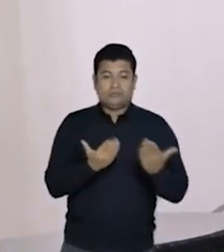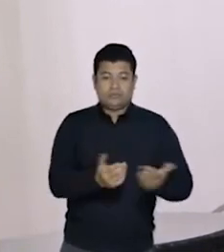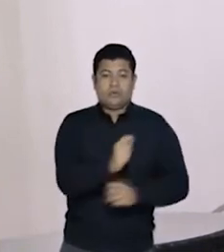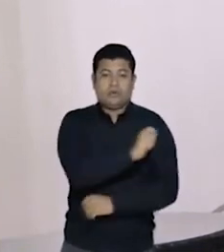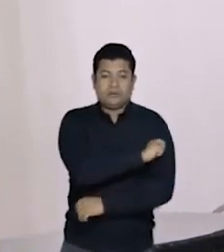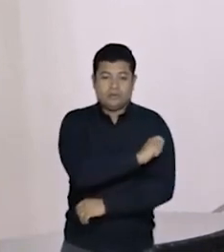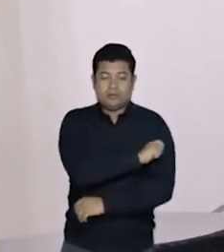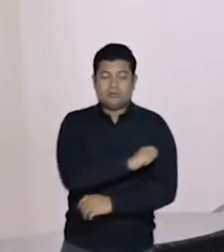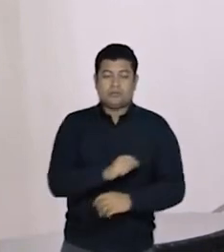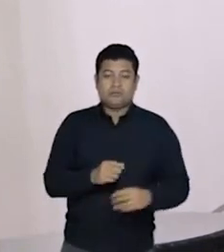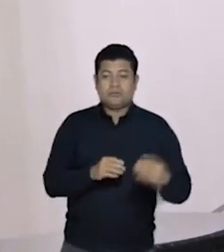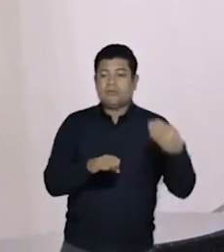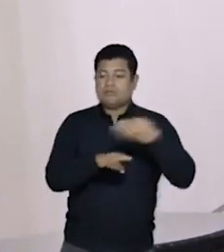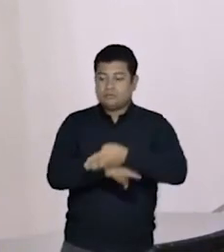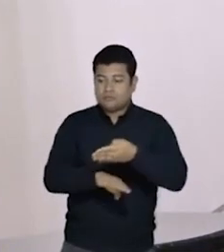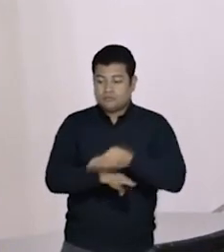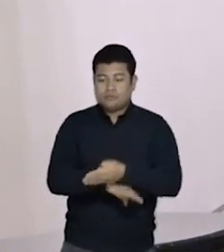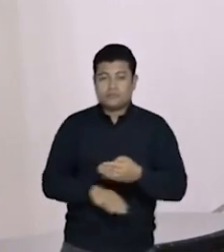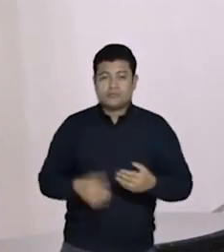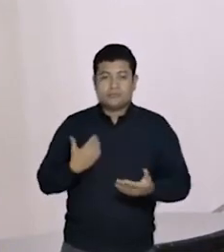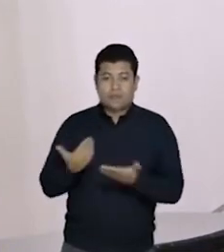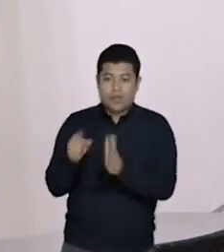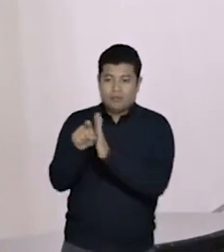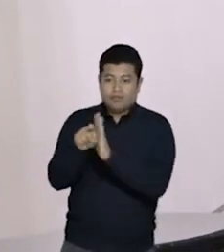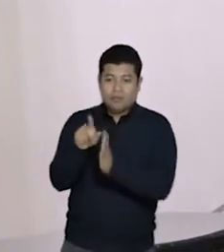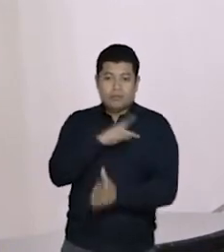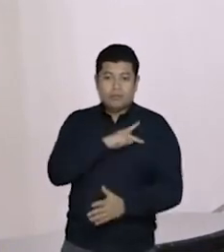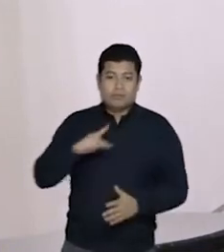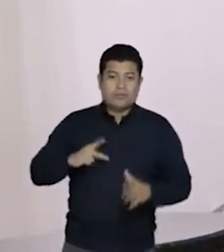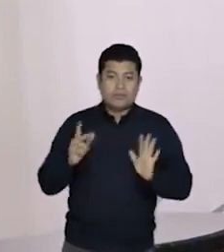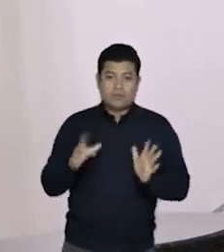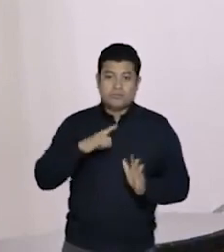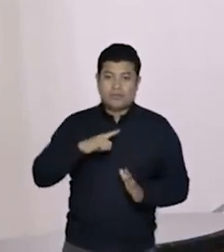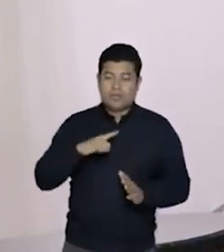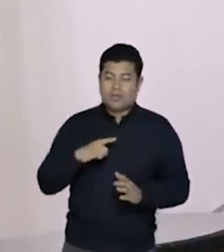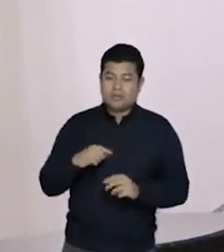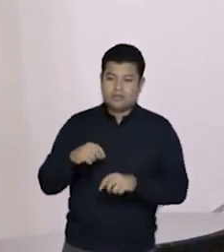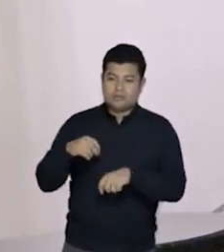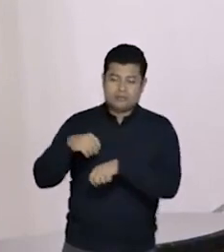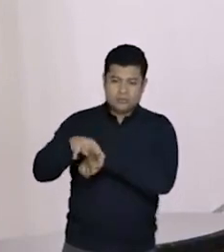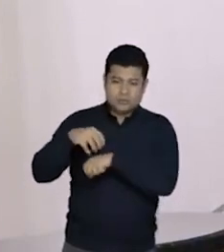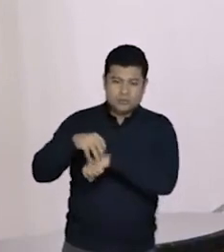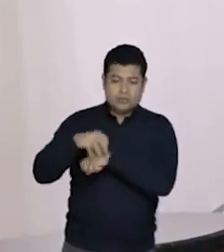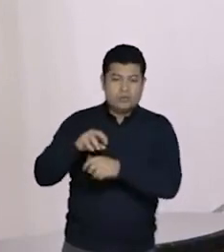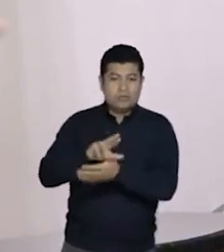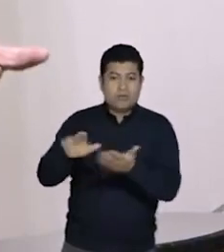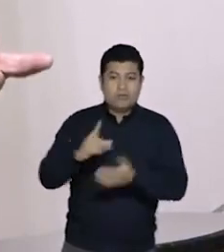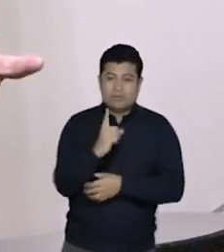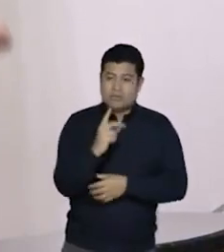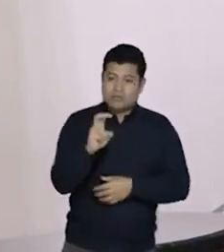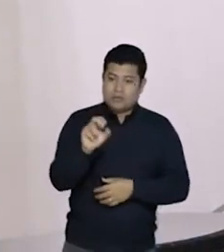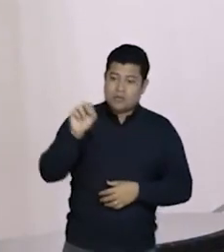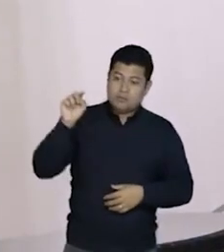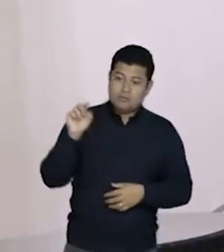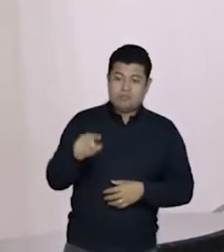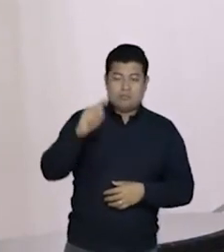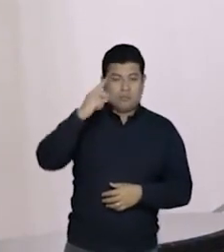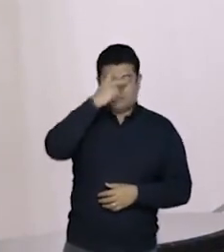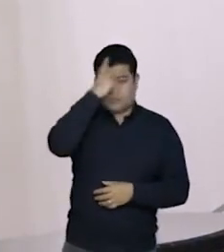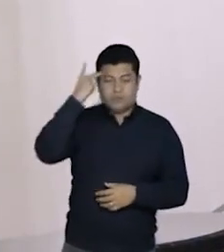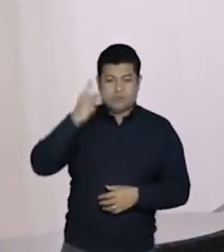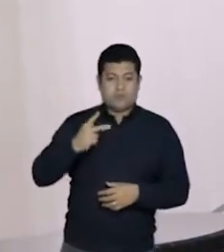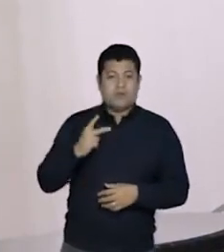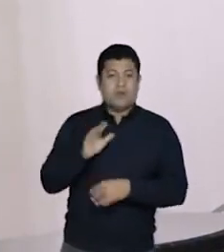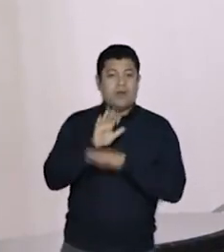pública, que já conta com a contribuição de mais de 150 mil pessoas entre março e julho